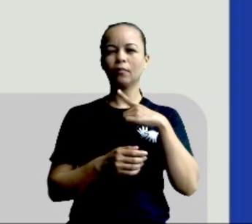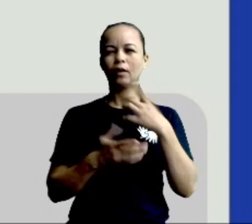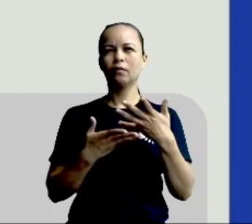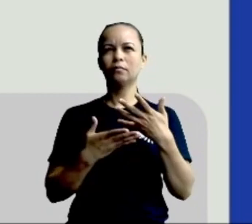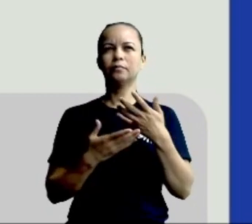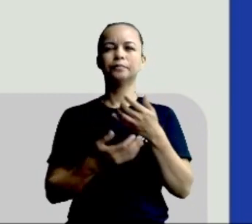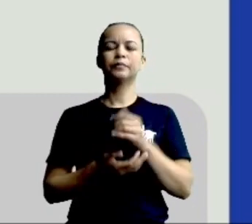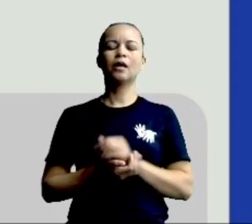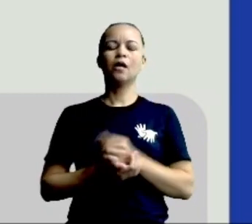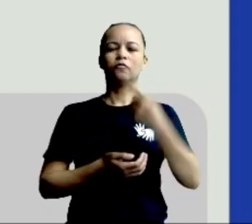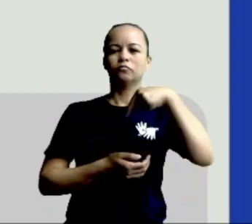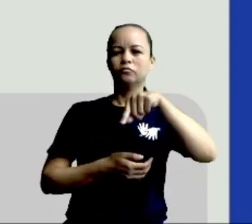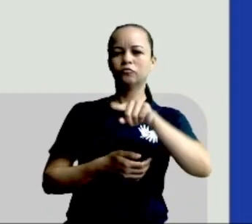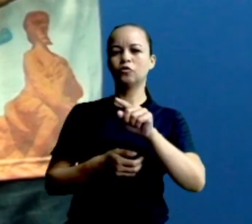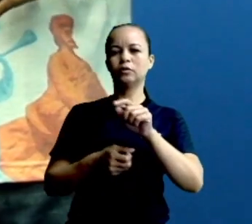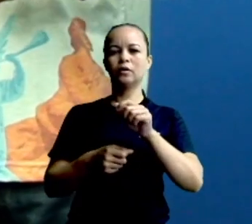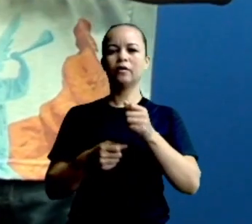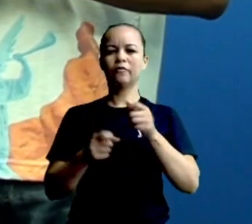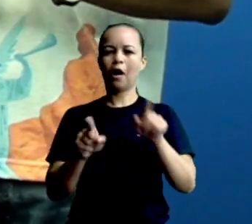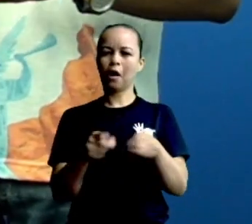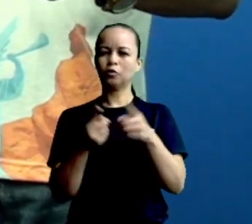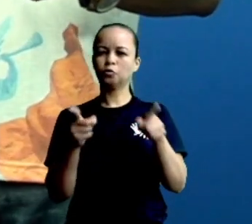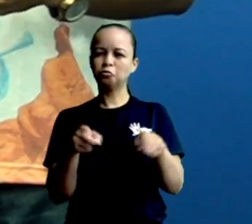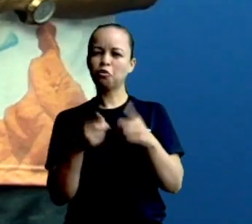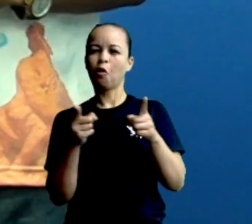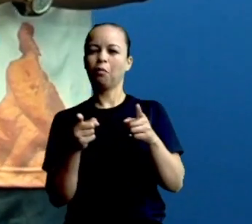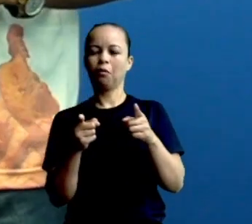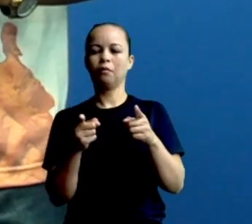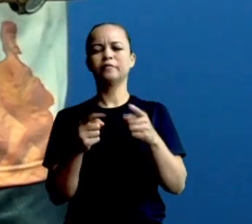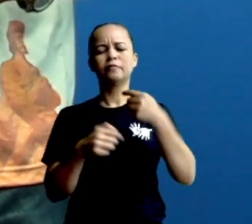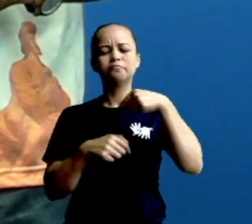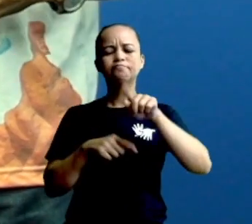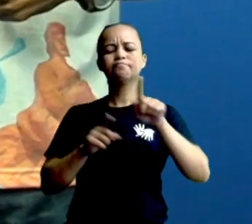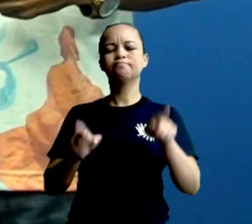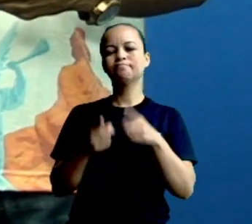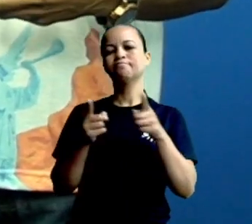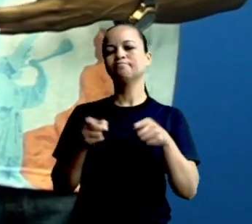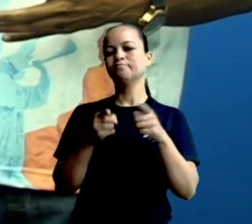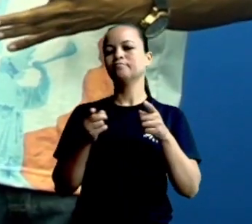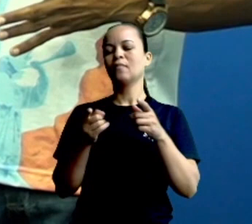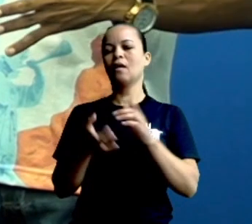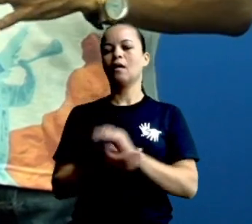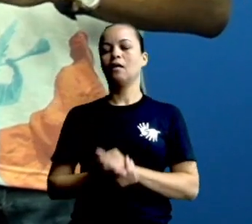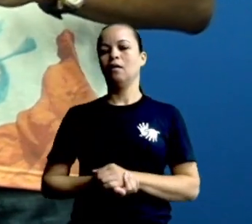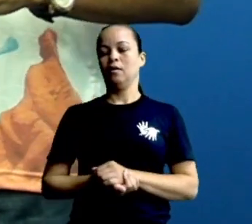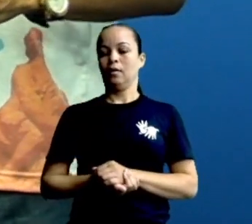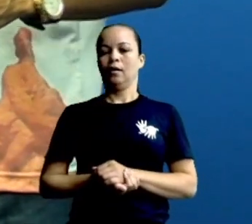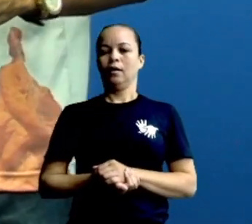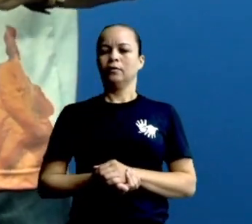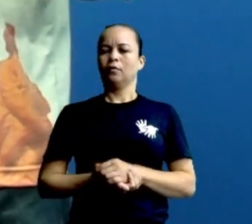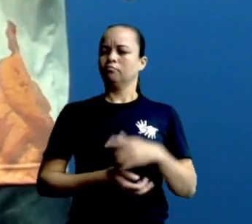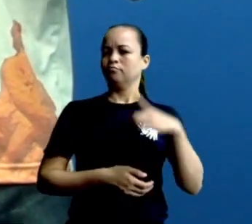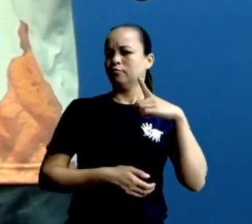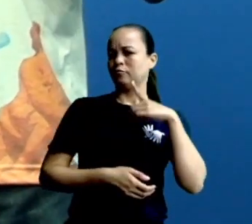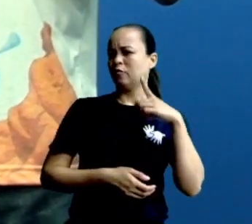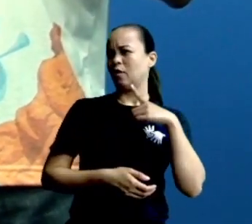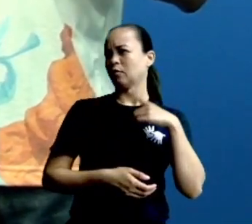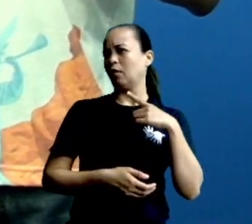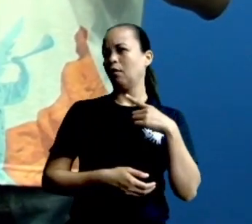no shopping, bota aqui para mim. Se você vai no shopping, tá? Você vai ter,